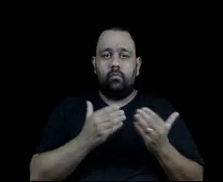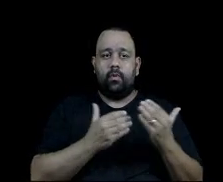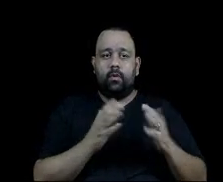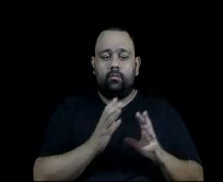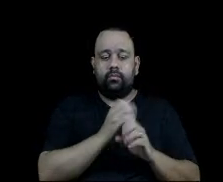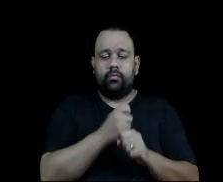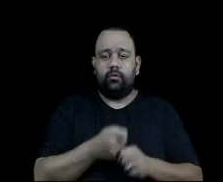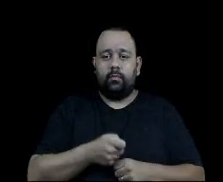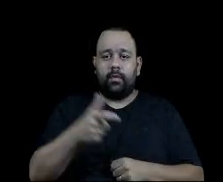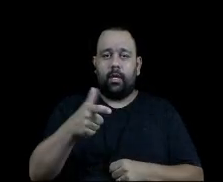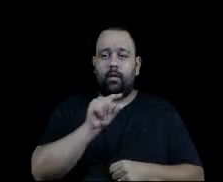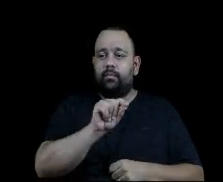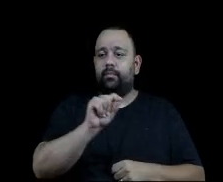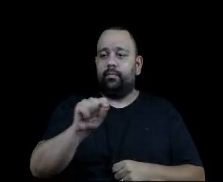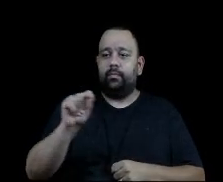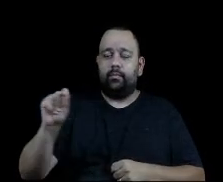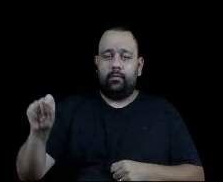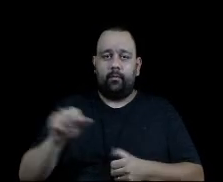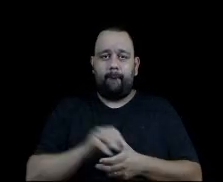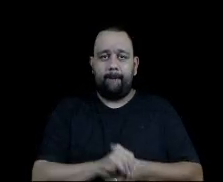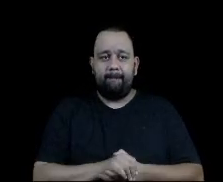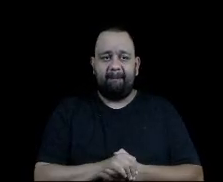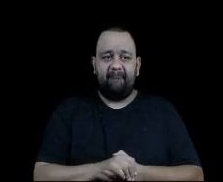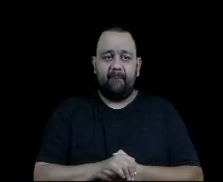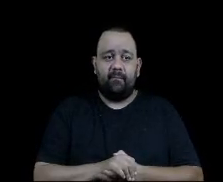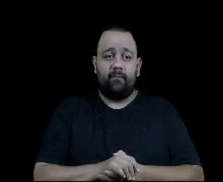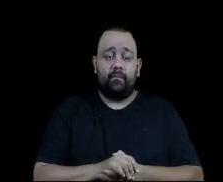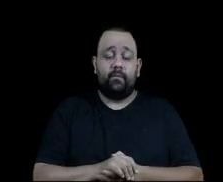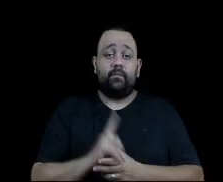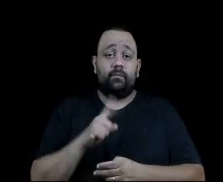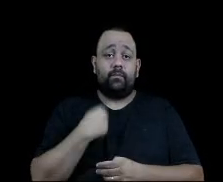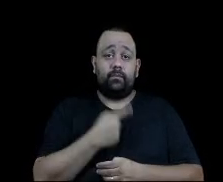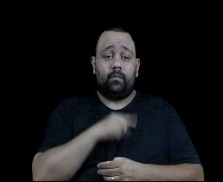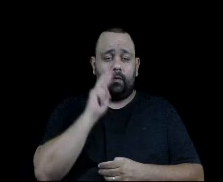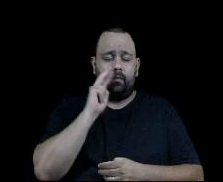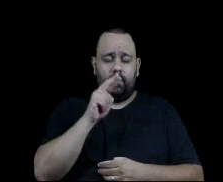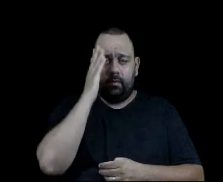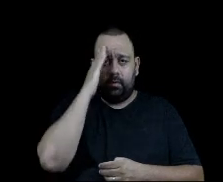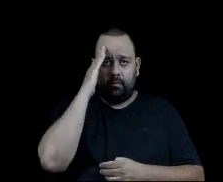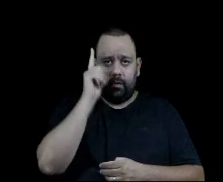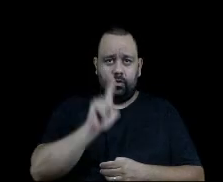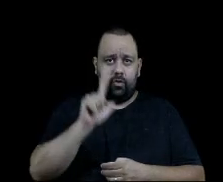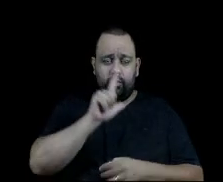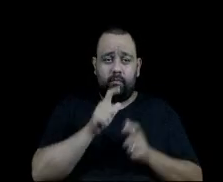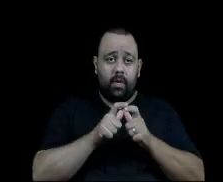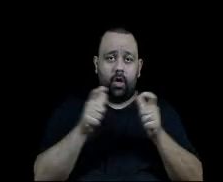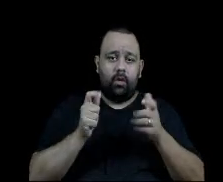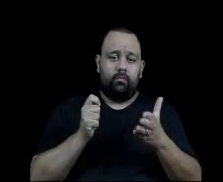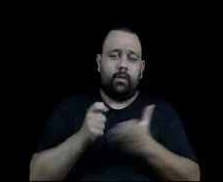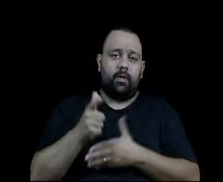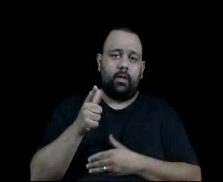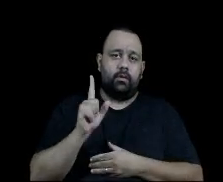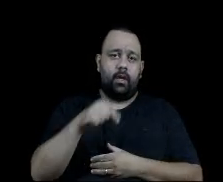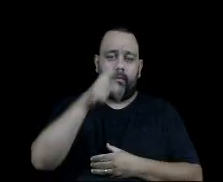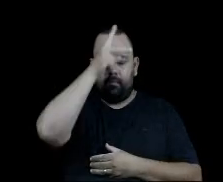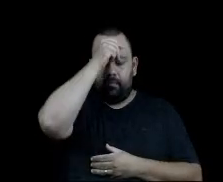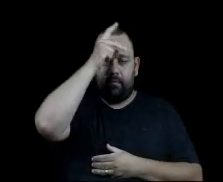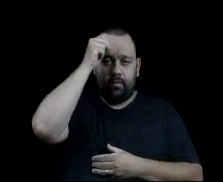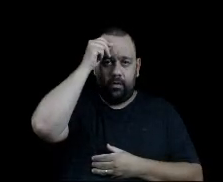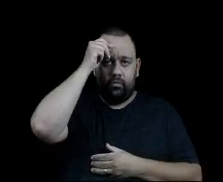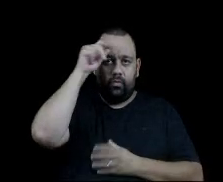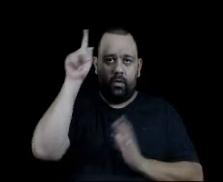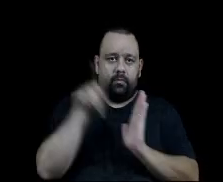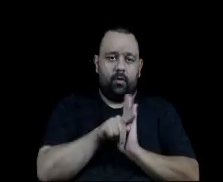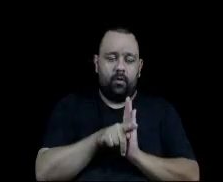tem a composição do resto a pagar por entidade. A gente verifica que, logicamente, a maior parte do resto a